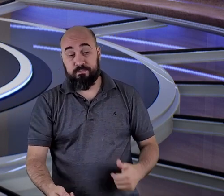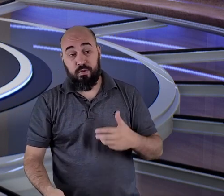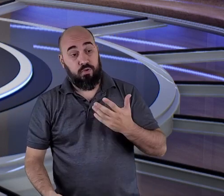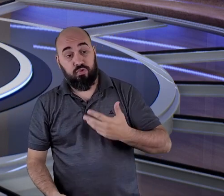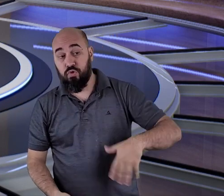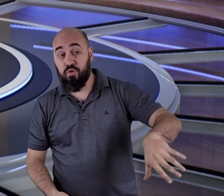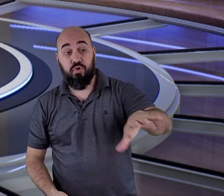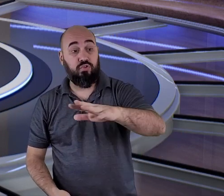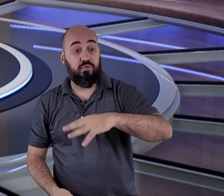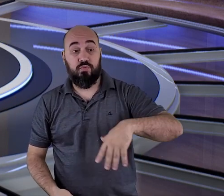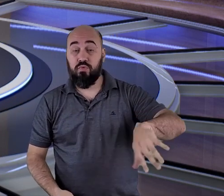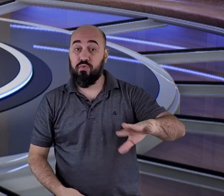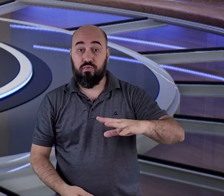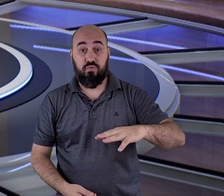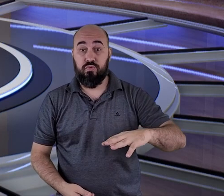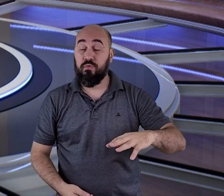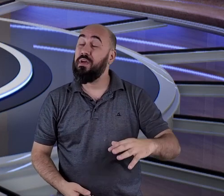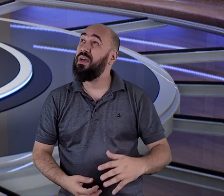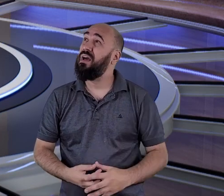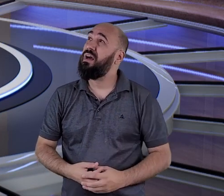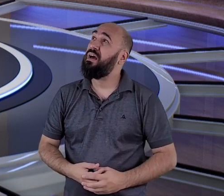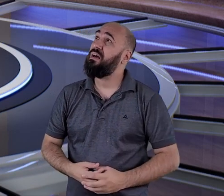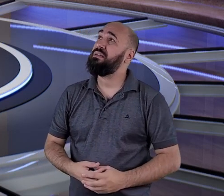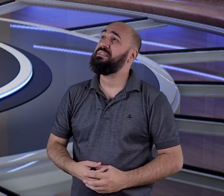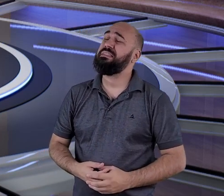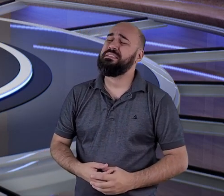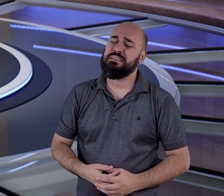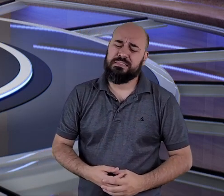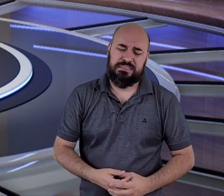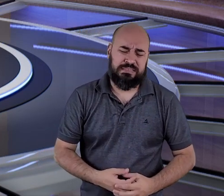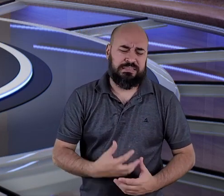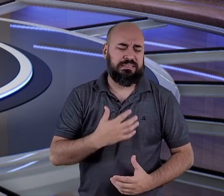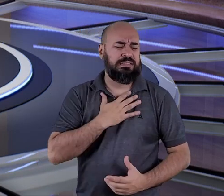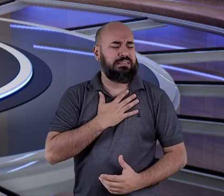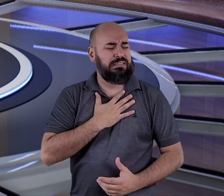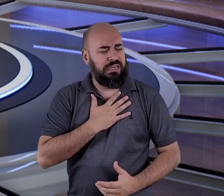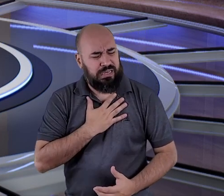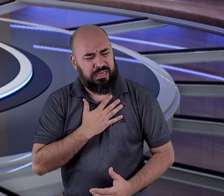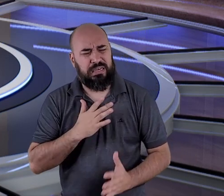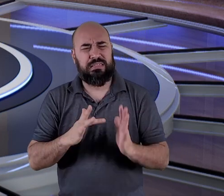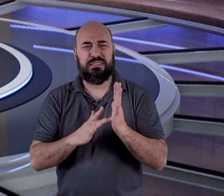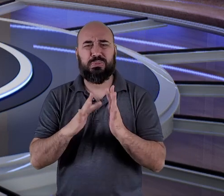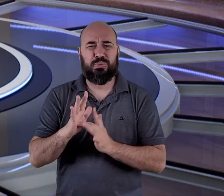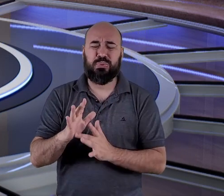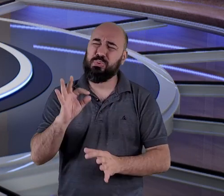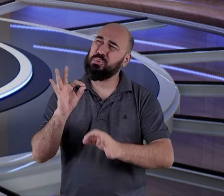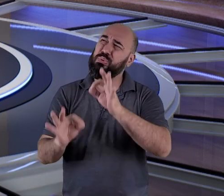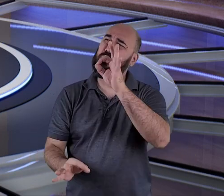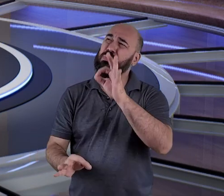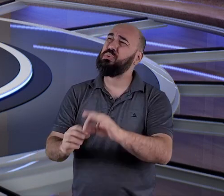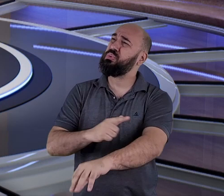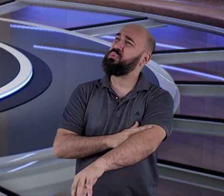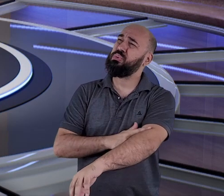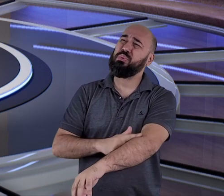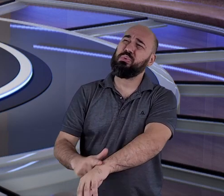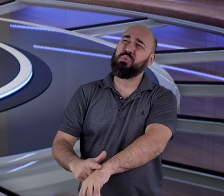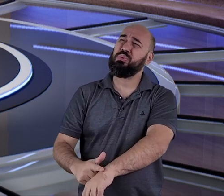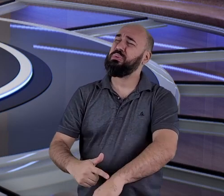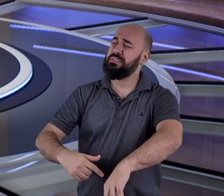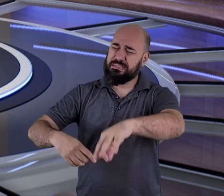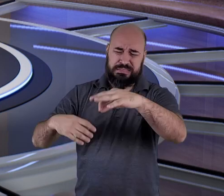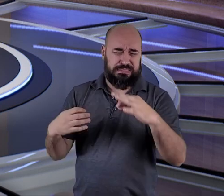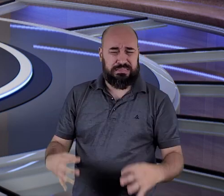Deus é justo no que está prestes a fazer, assim já não haverá mais dúvidas. Todo